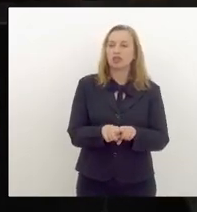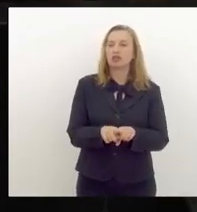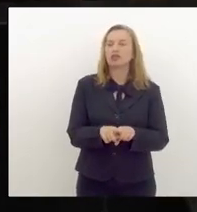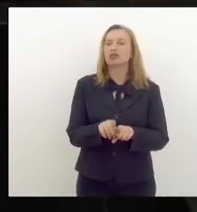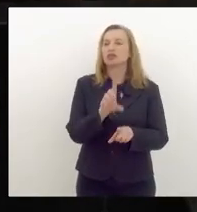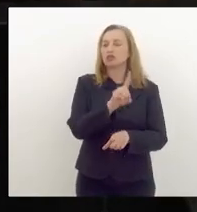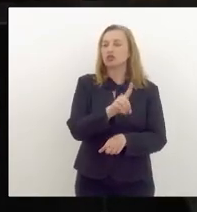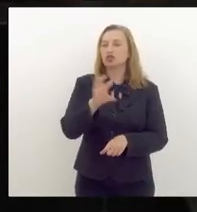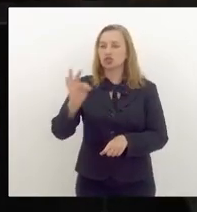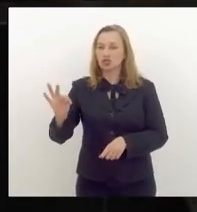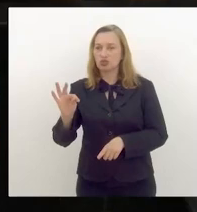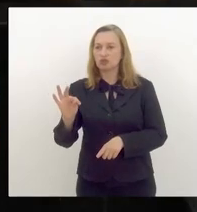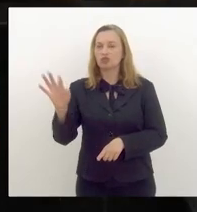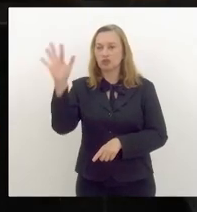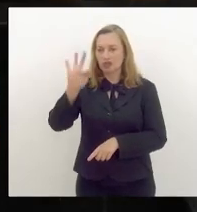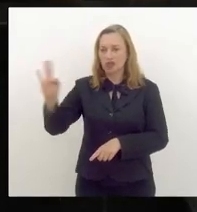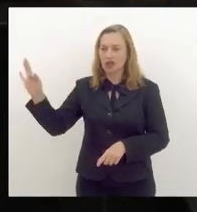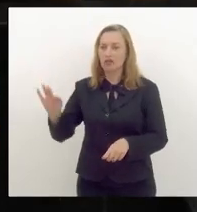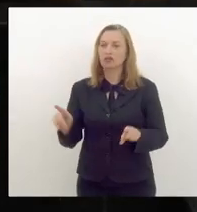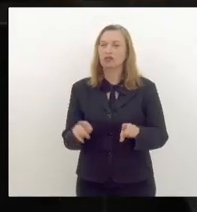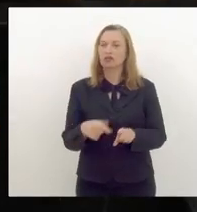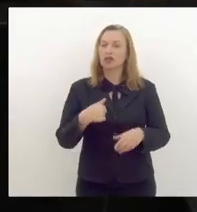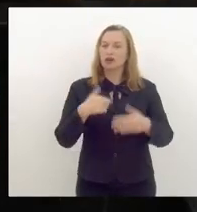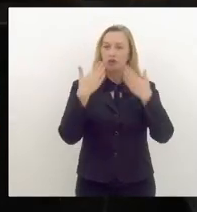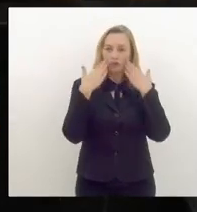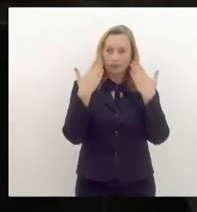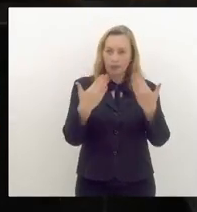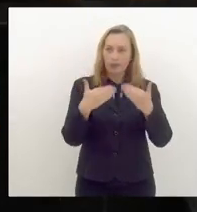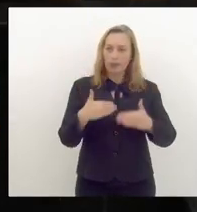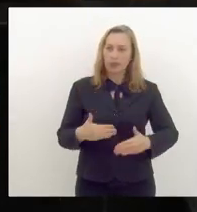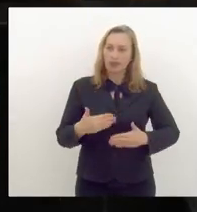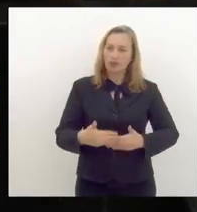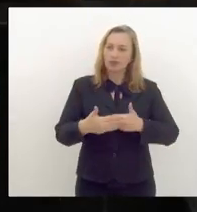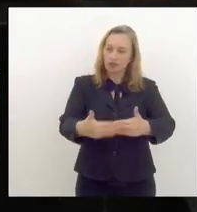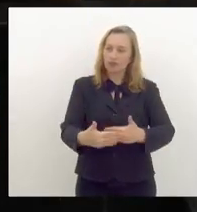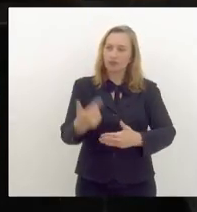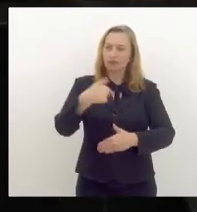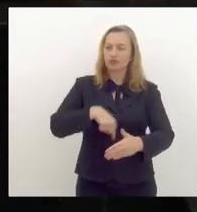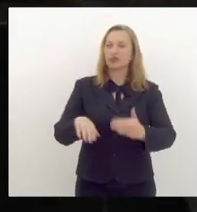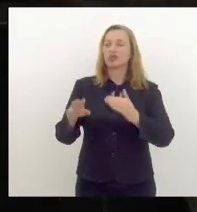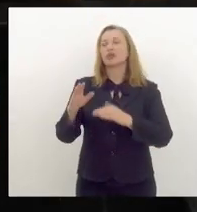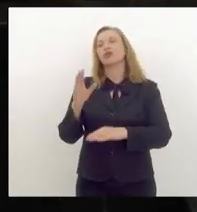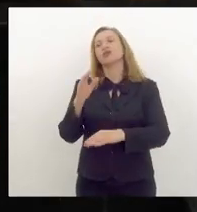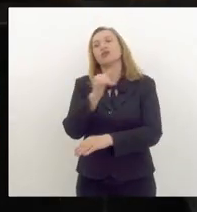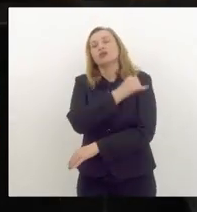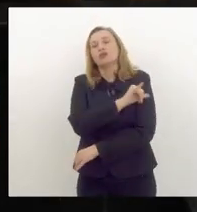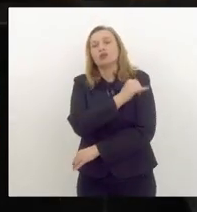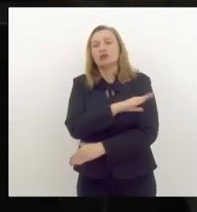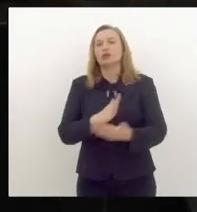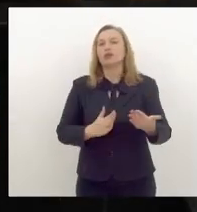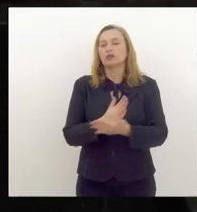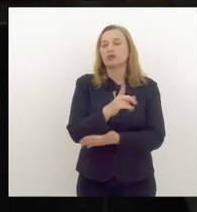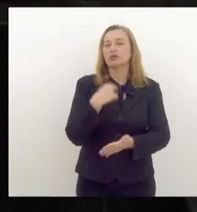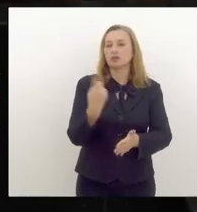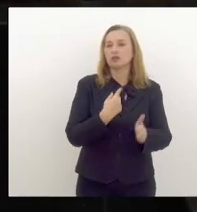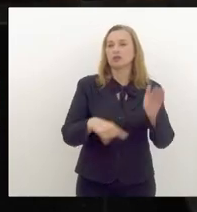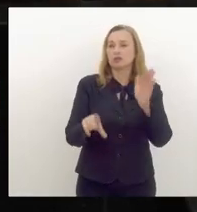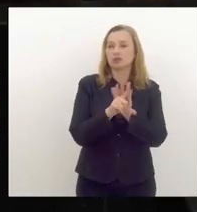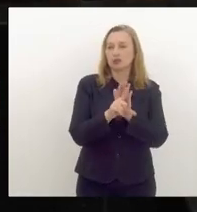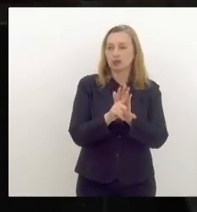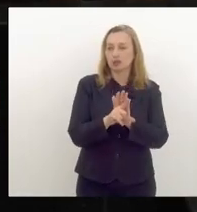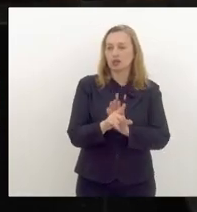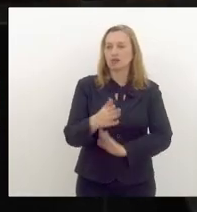e na pauta na minha intervenção eu apresentei os avanços aqui no Rio de Janeiro decorrente da aprovação da nossa lei